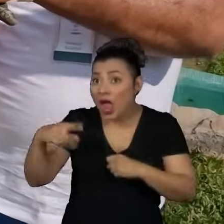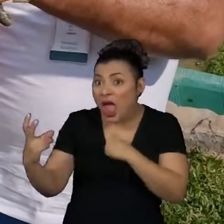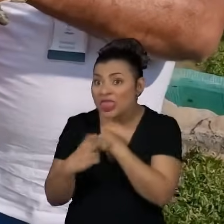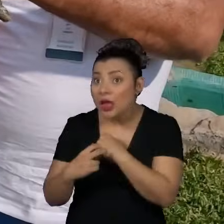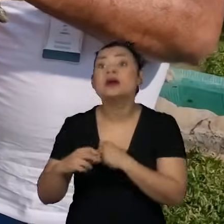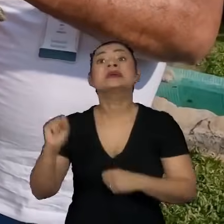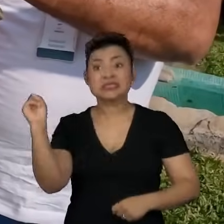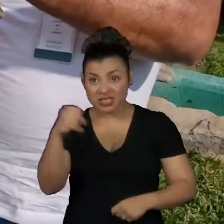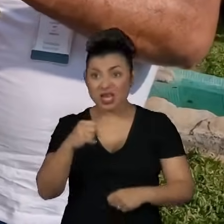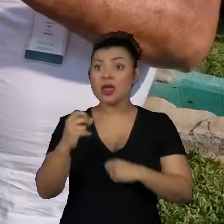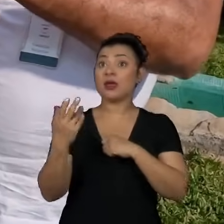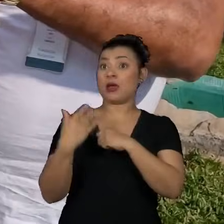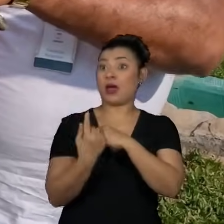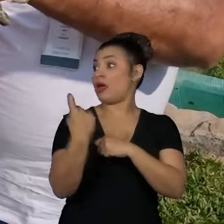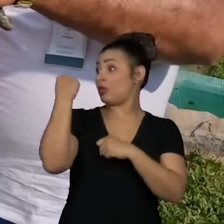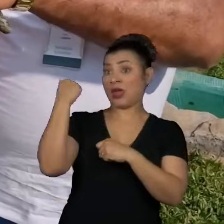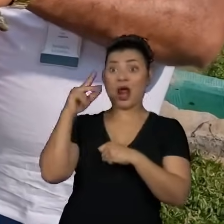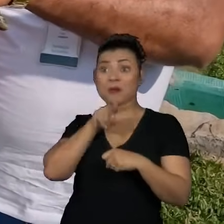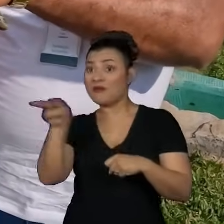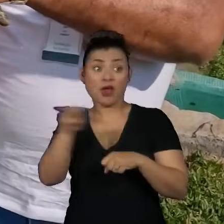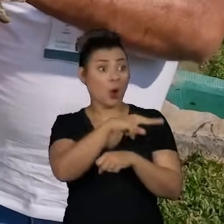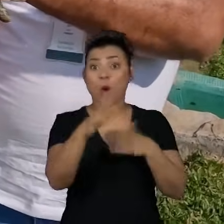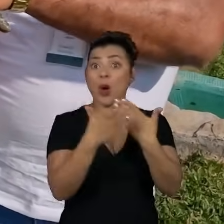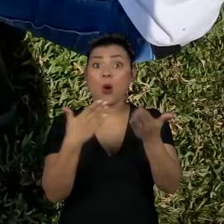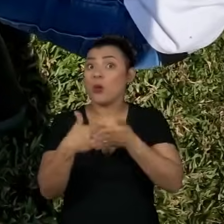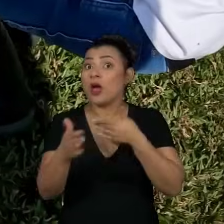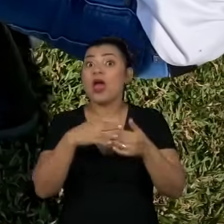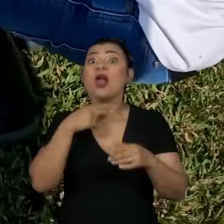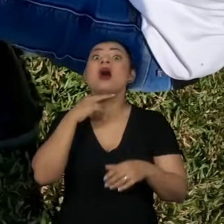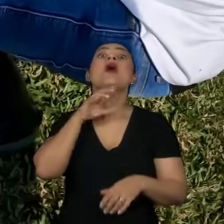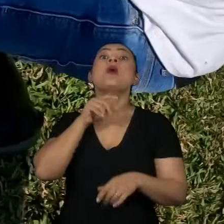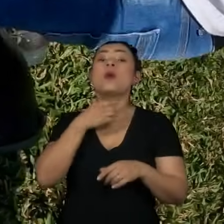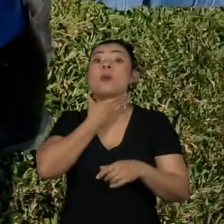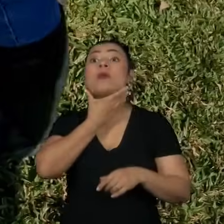para trás, para frente, para o lado. Ela tem um pescoço enorme.